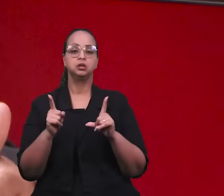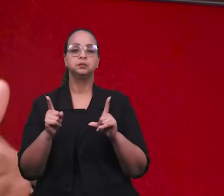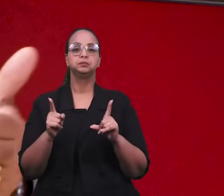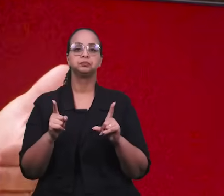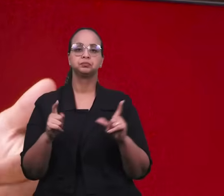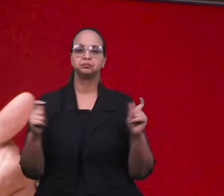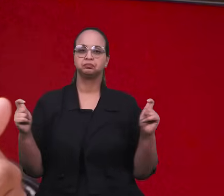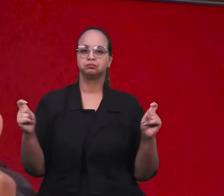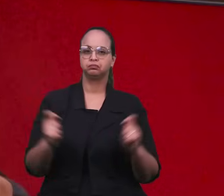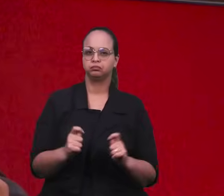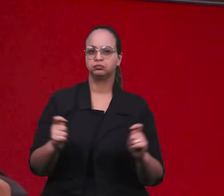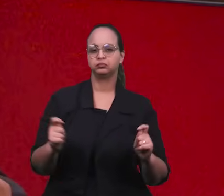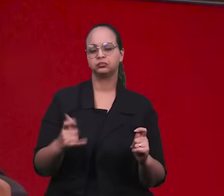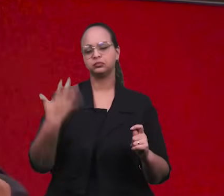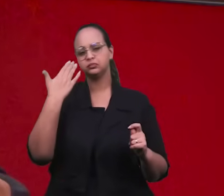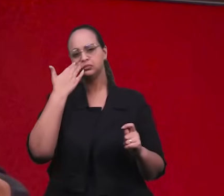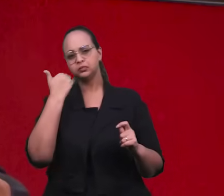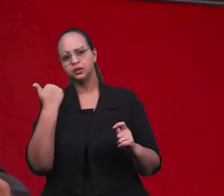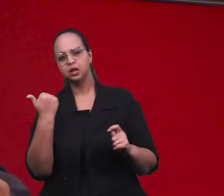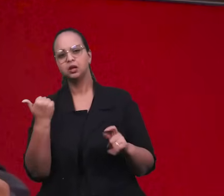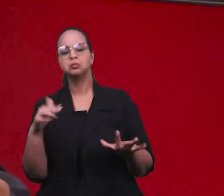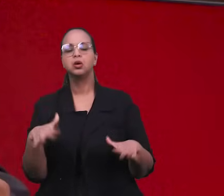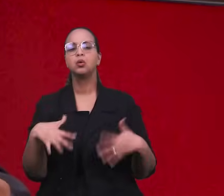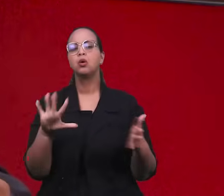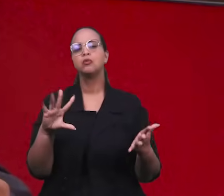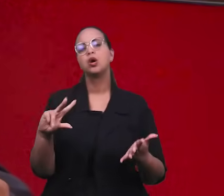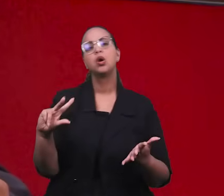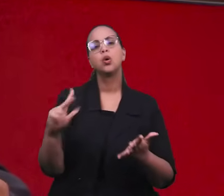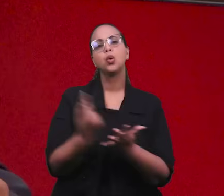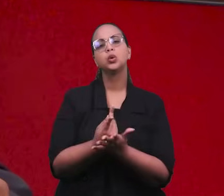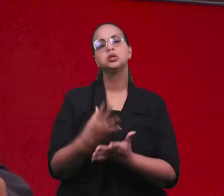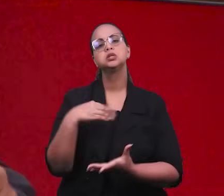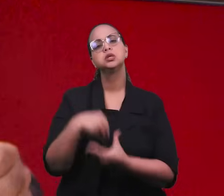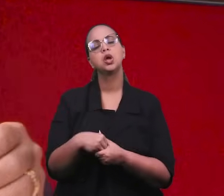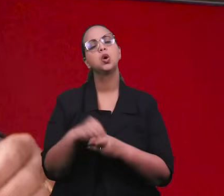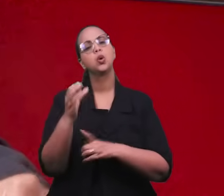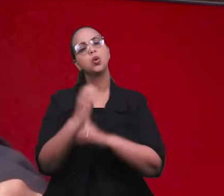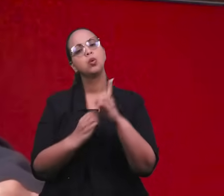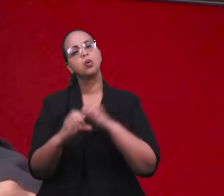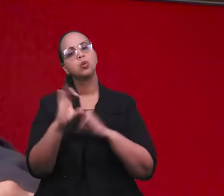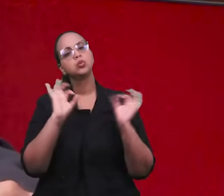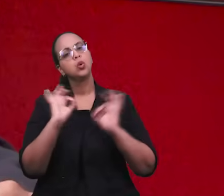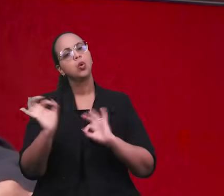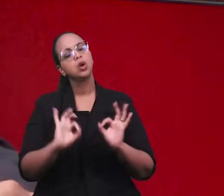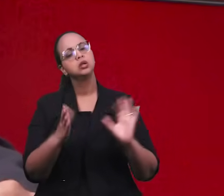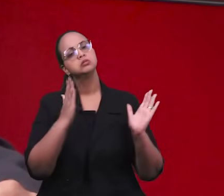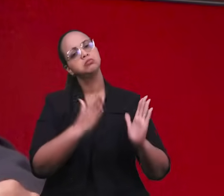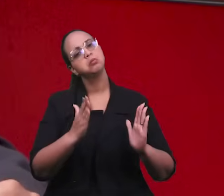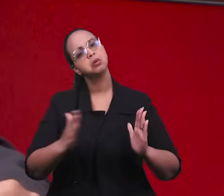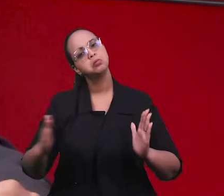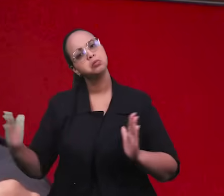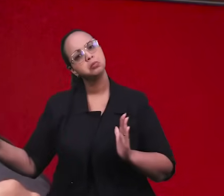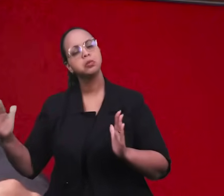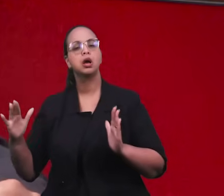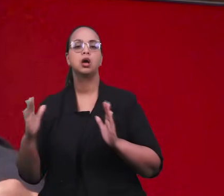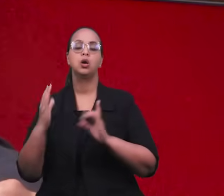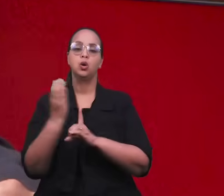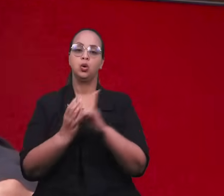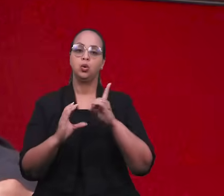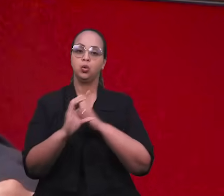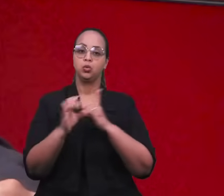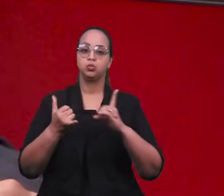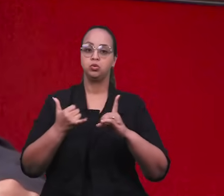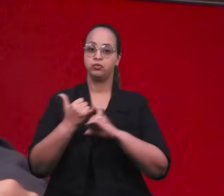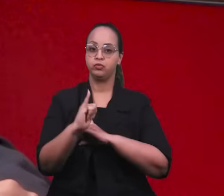Ter domínio sobre aquilo que vai ocorrer dentro de um culto, a participação nos cultos